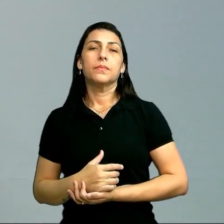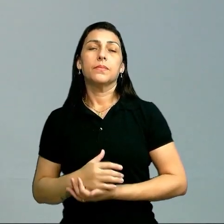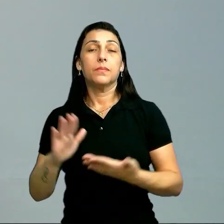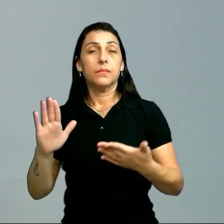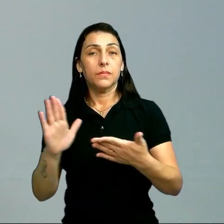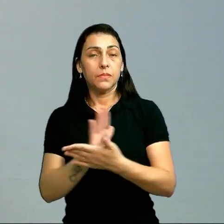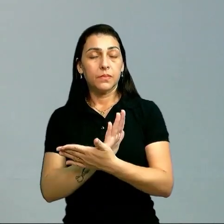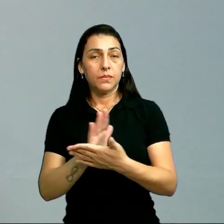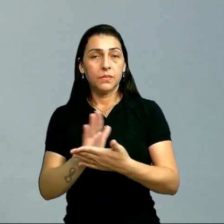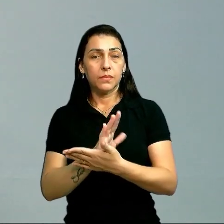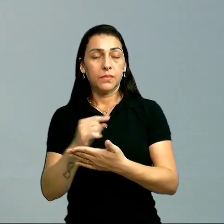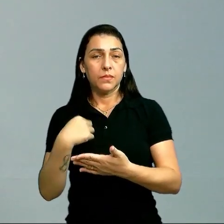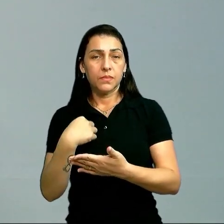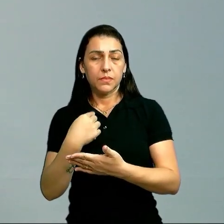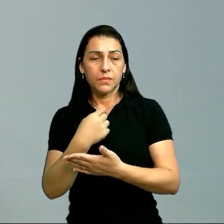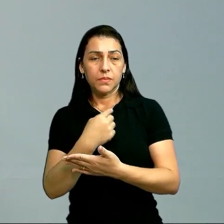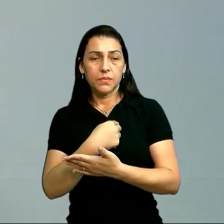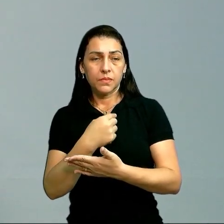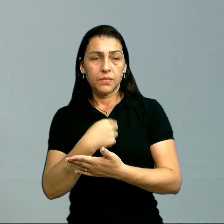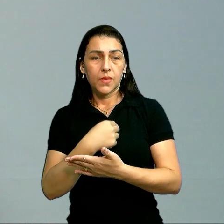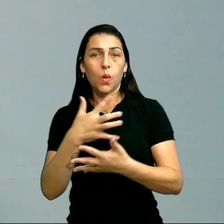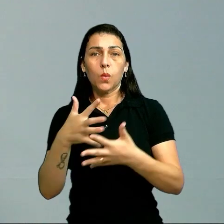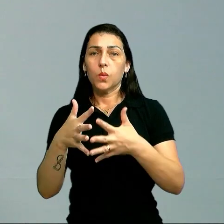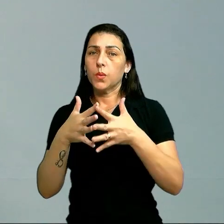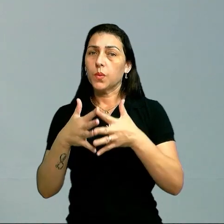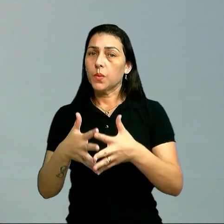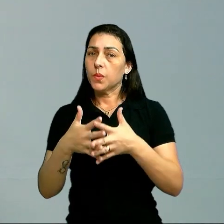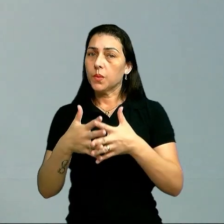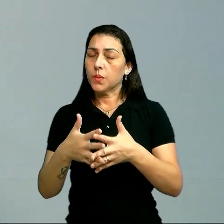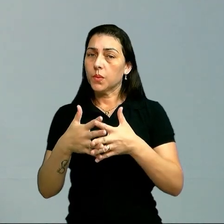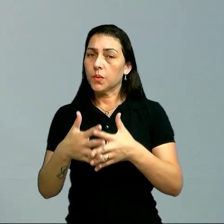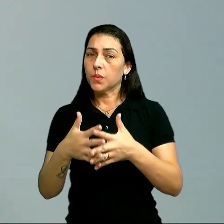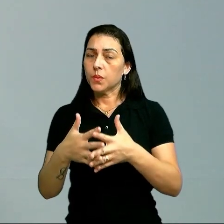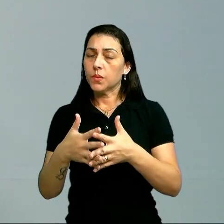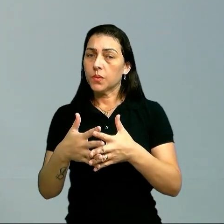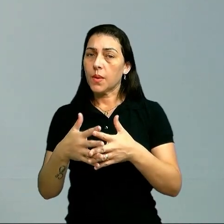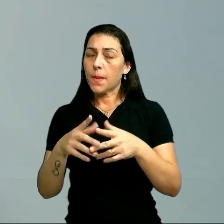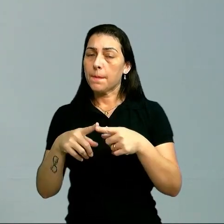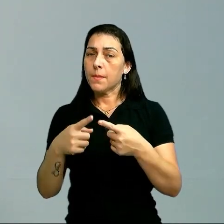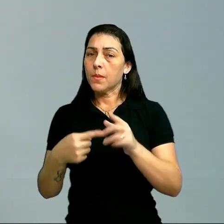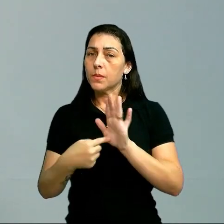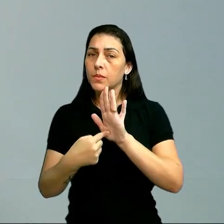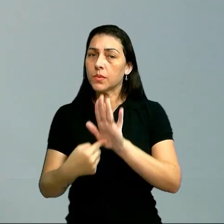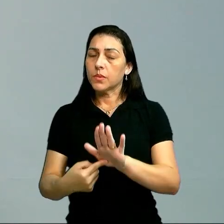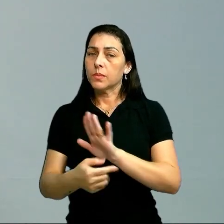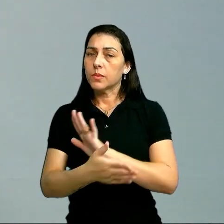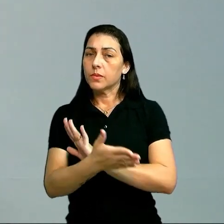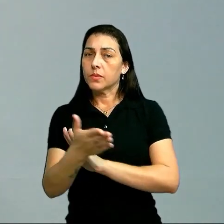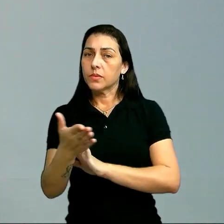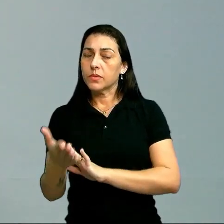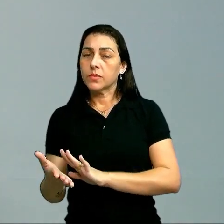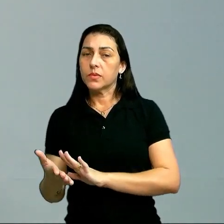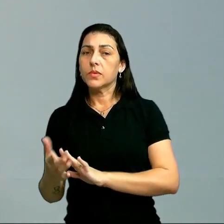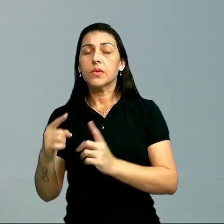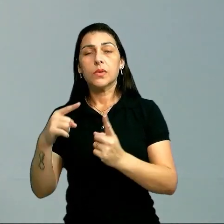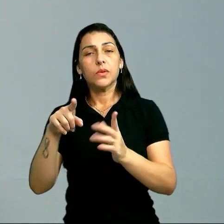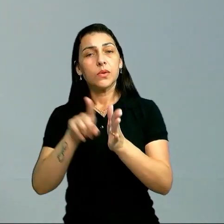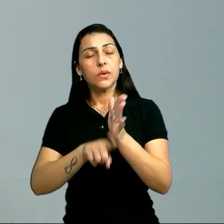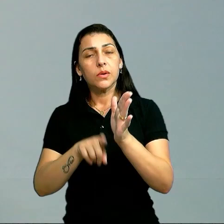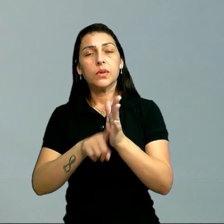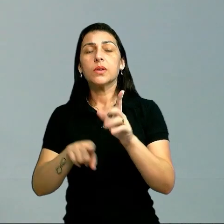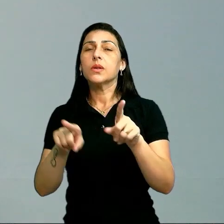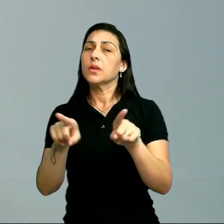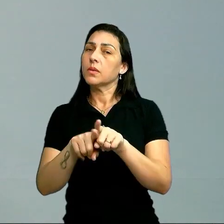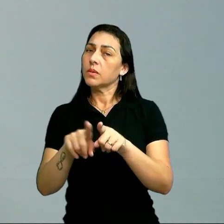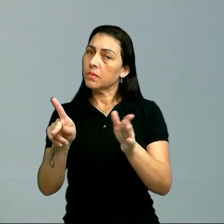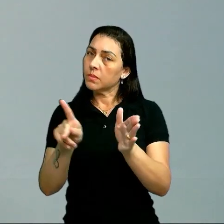Muitas vezes a gente confunde, mas vou mostrar para vocês que os negativos também